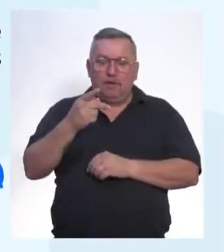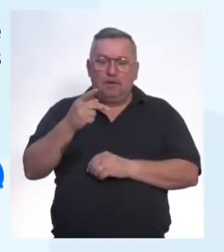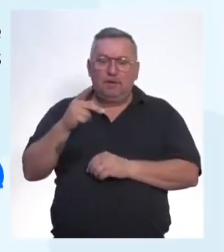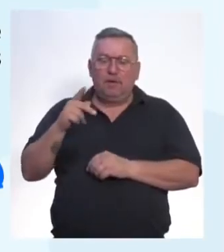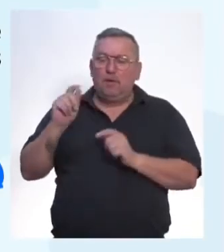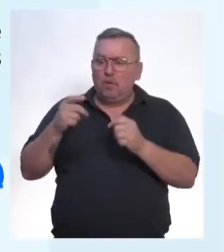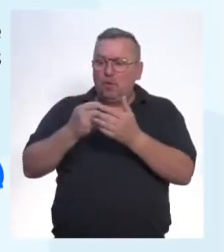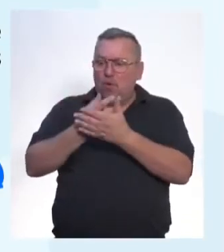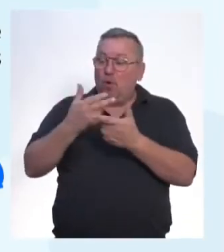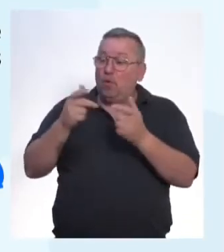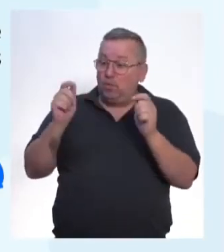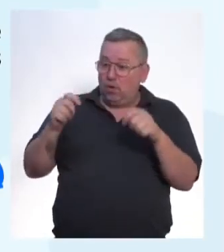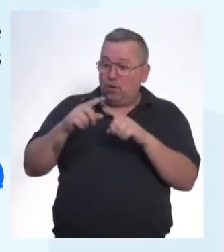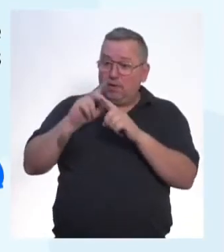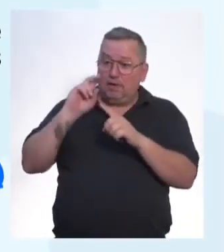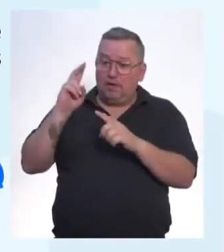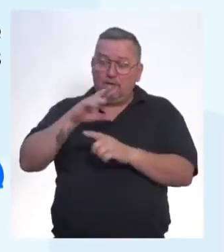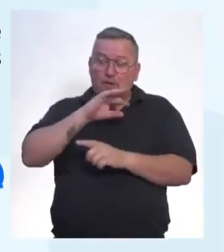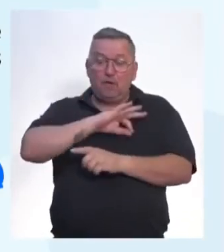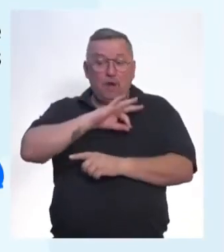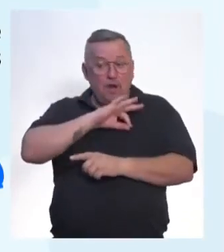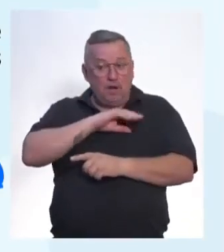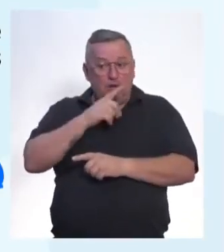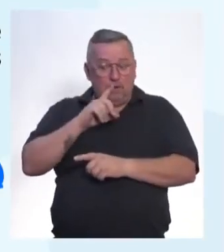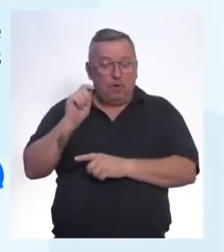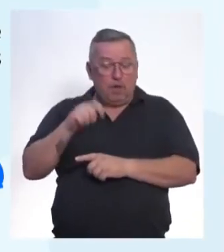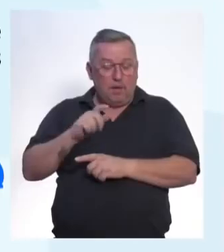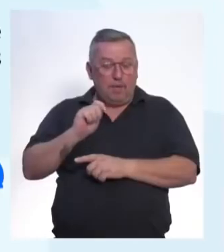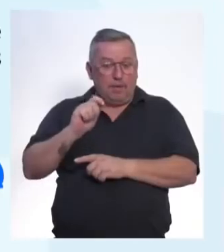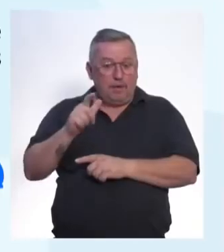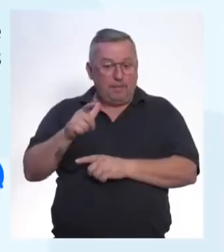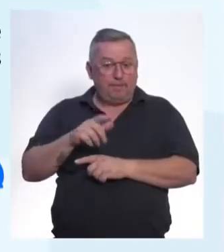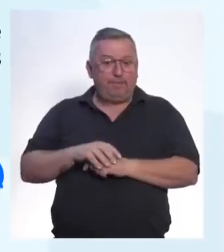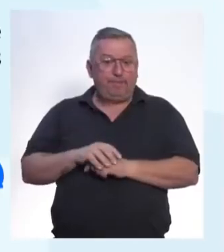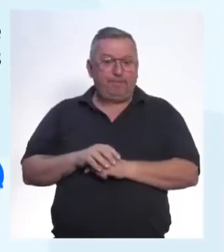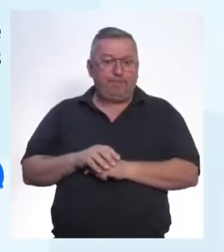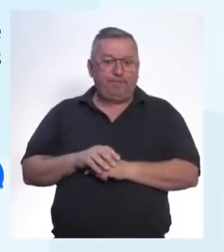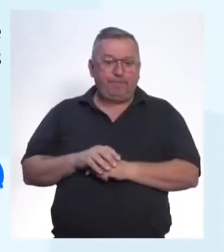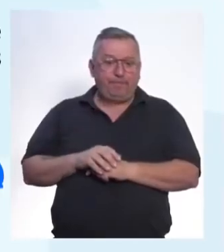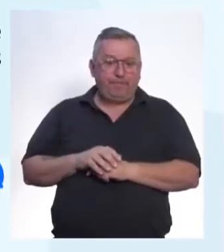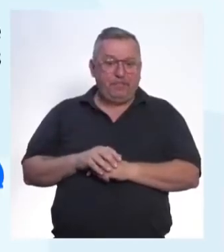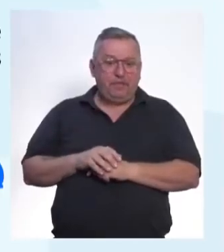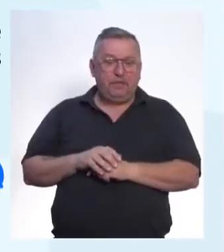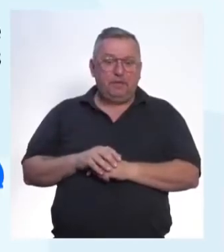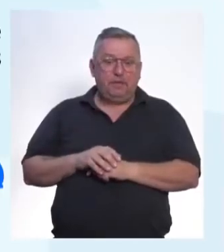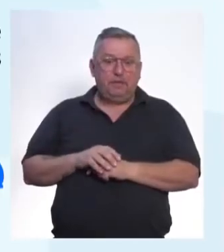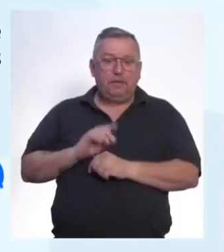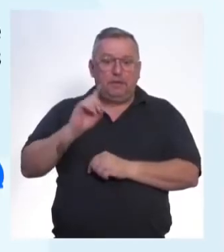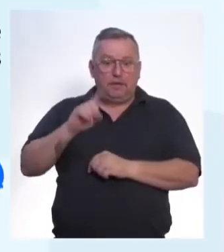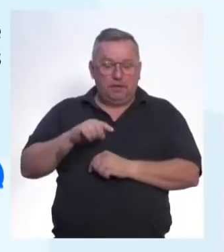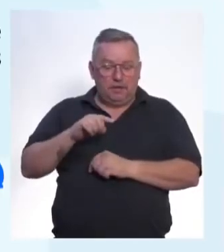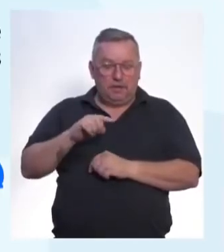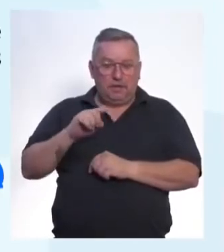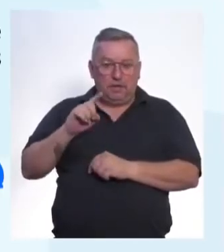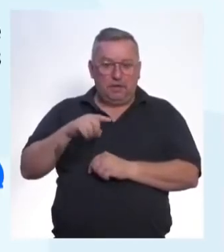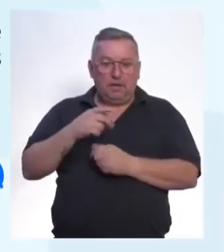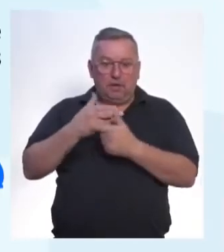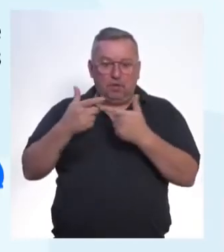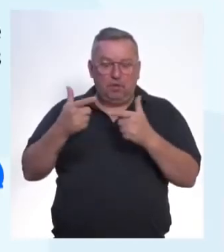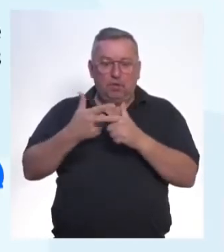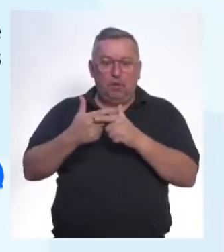professor, eu posso comprar tal coisa? Pode, não tem problema nenhum, desde que pague. Essa é a grande